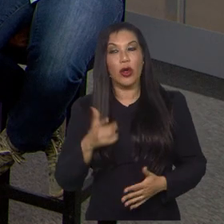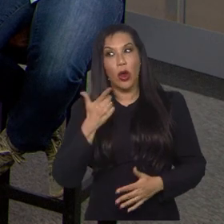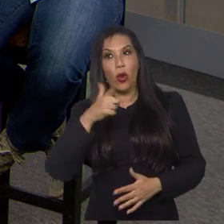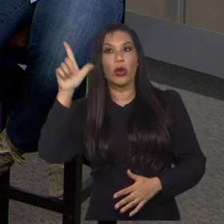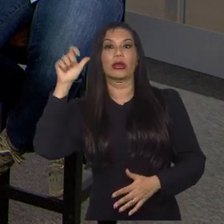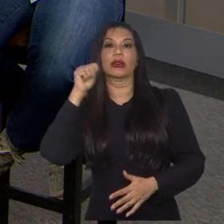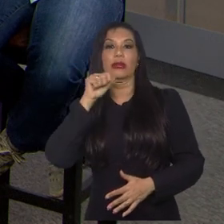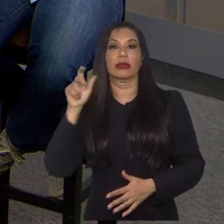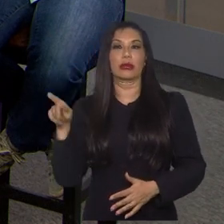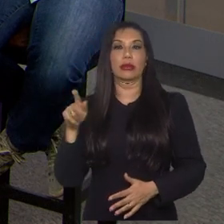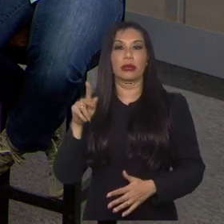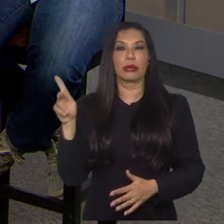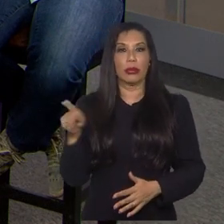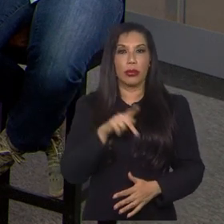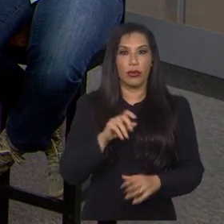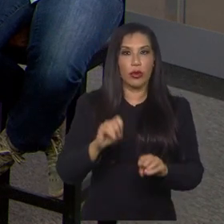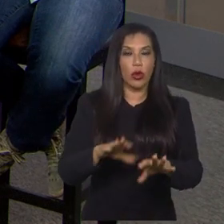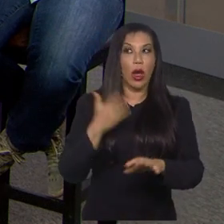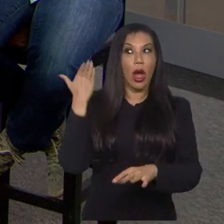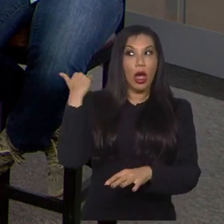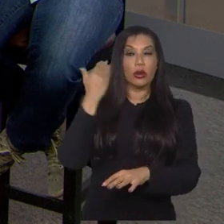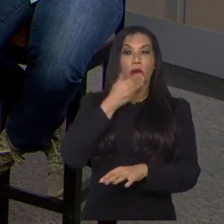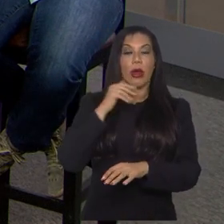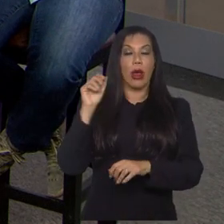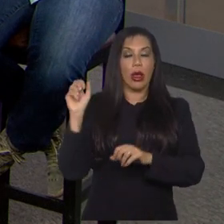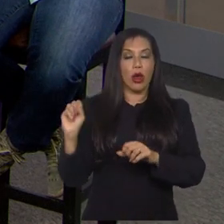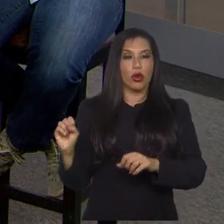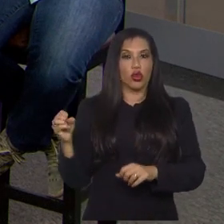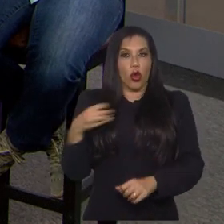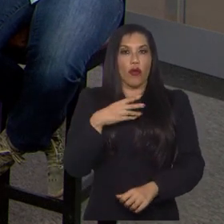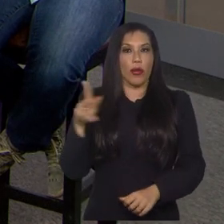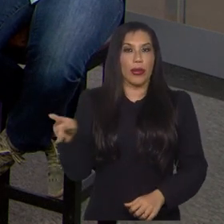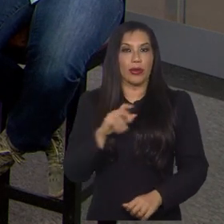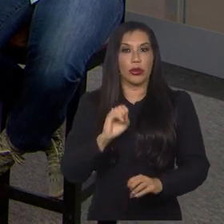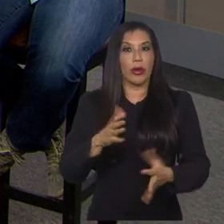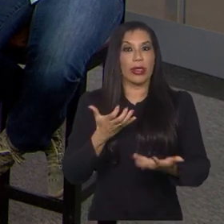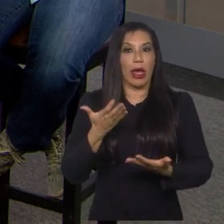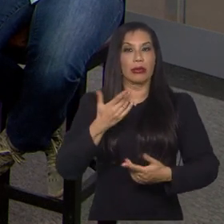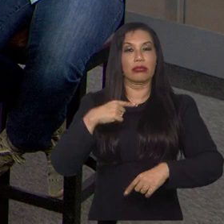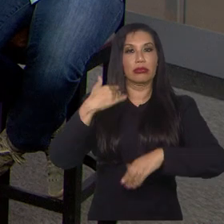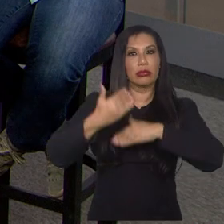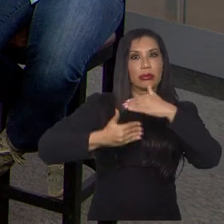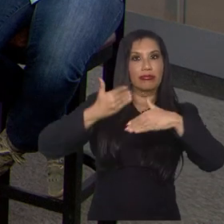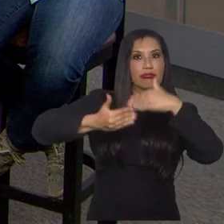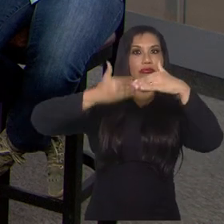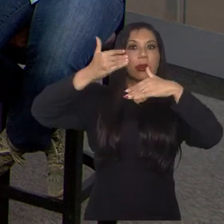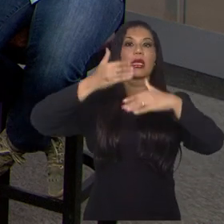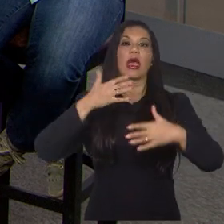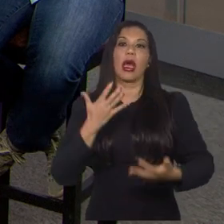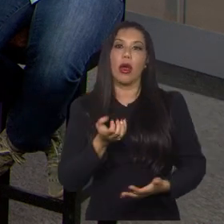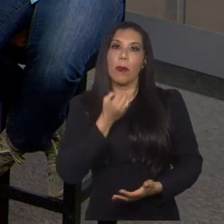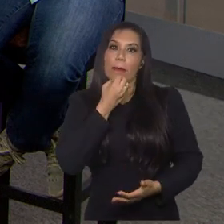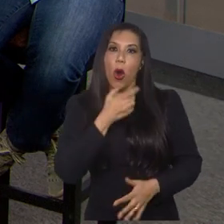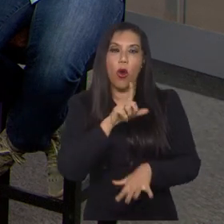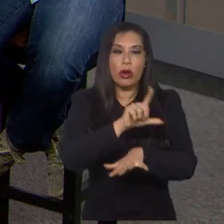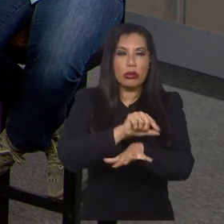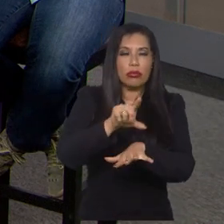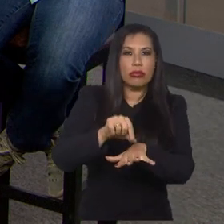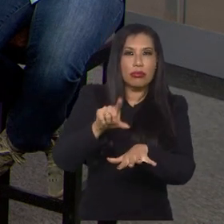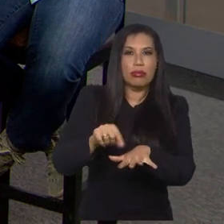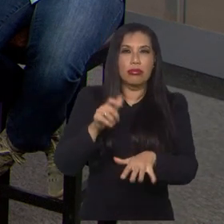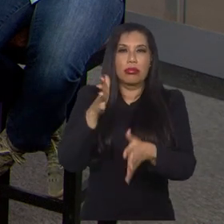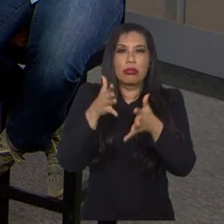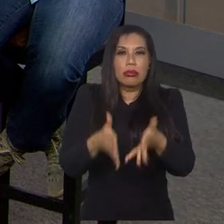Green, saiu o Nils Nilsson. Então tá tentando aí crescer. Tem boas jogadoras, tem boas